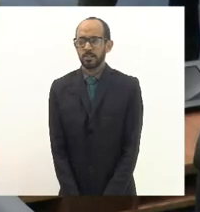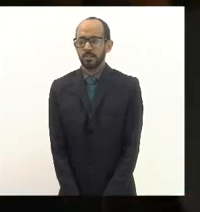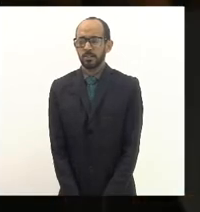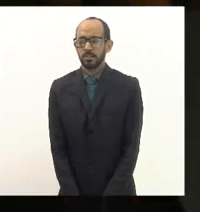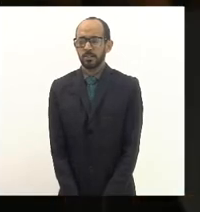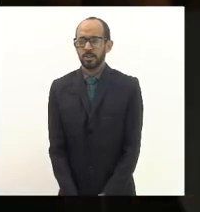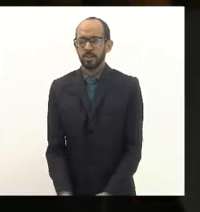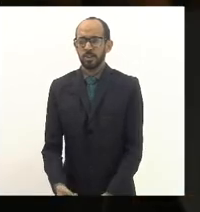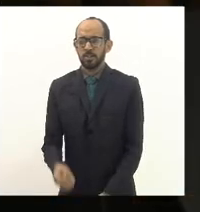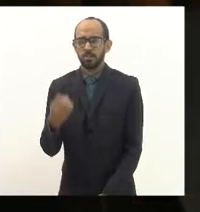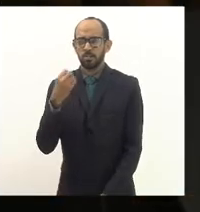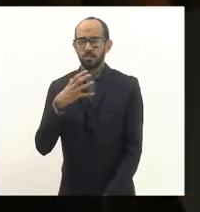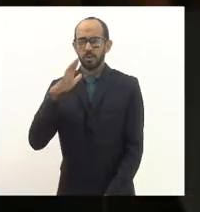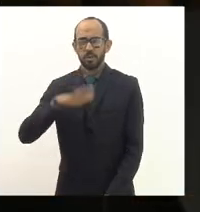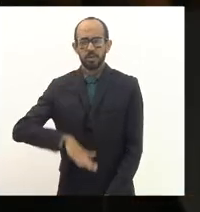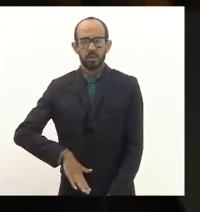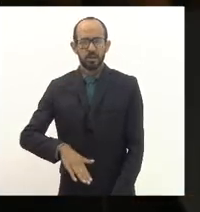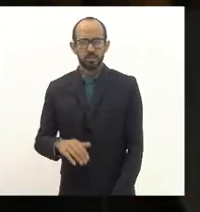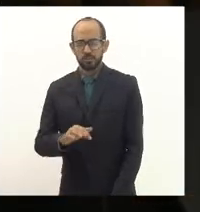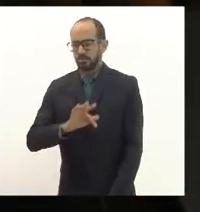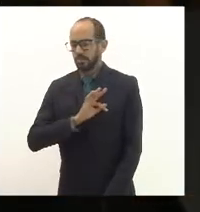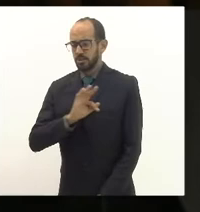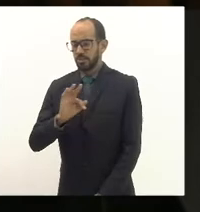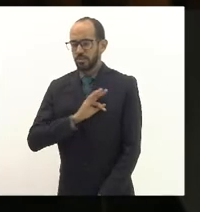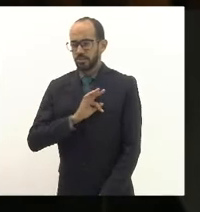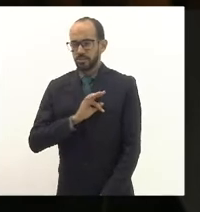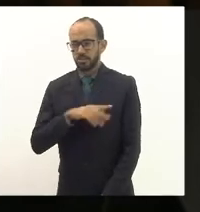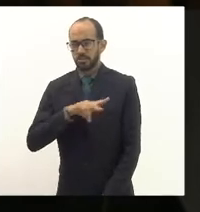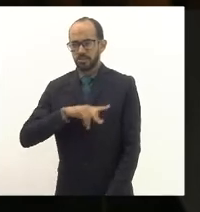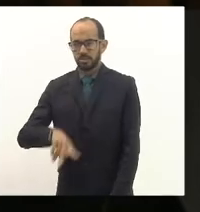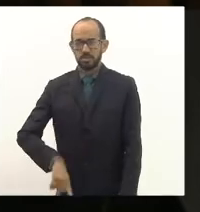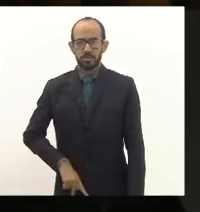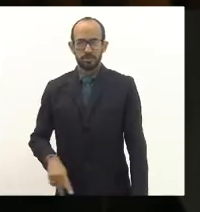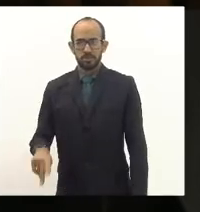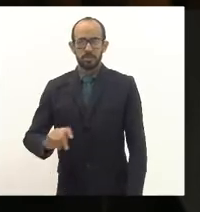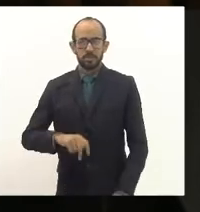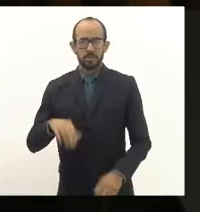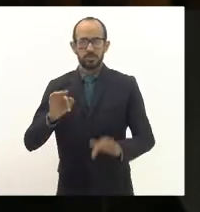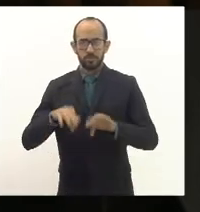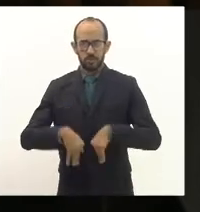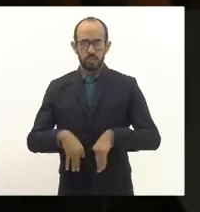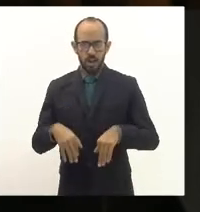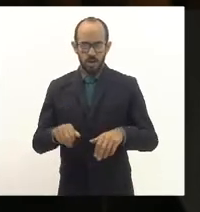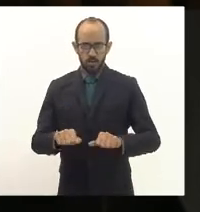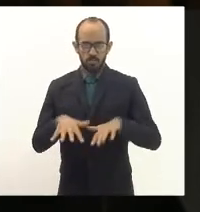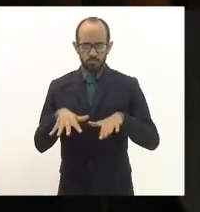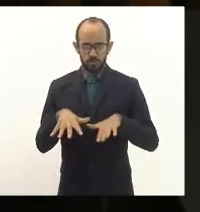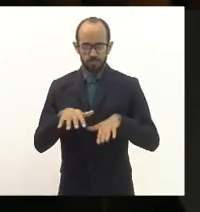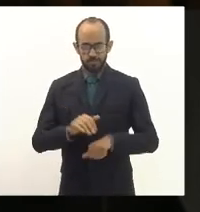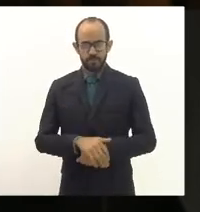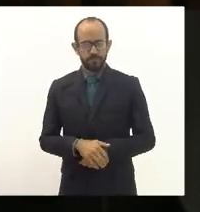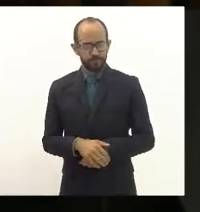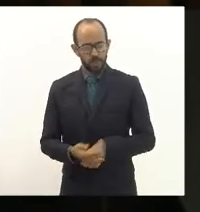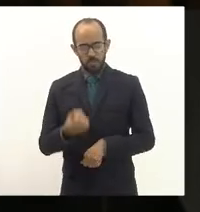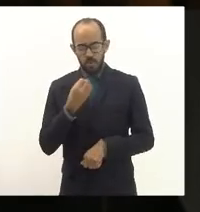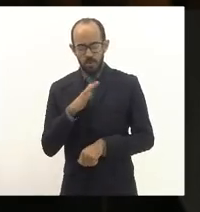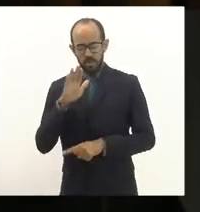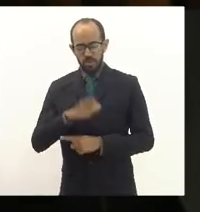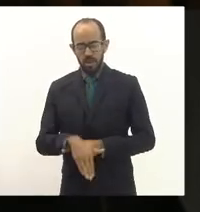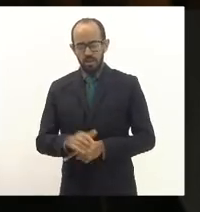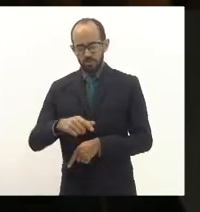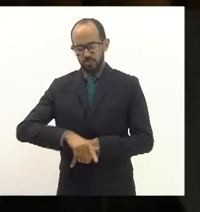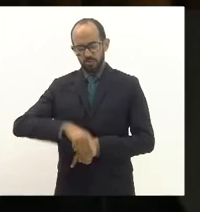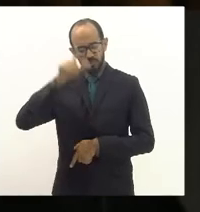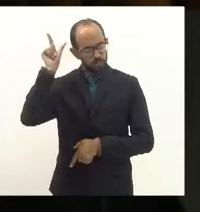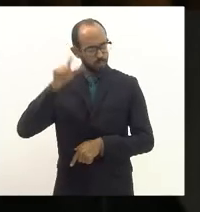Boa tarde, deputada Marta Rocha, que está presidindo o expediente final. Boa tarde, deputado Luiz Paulo,